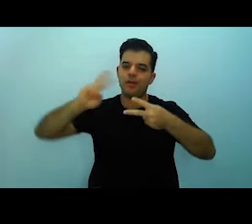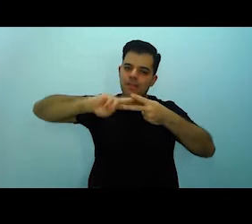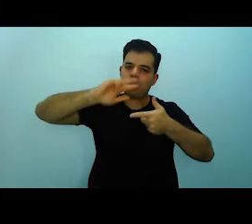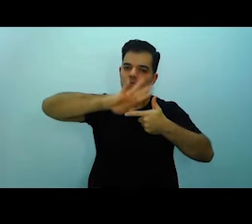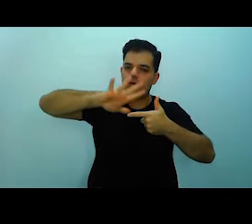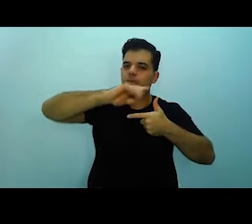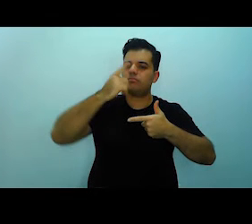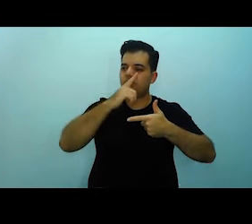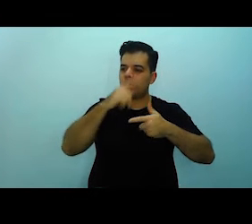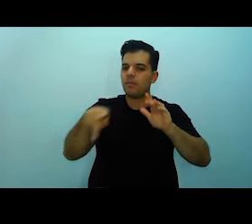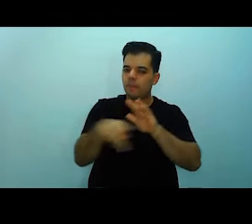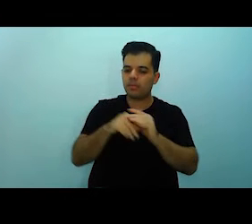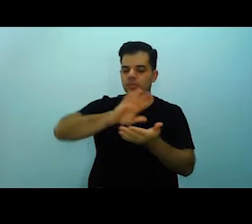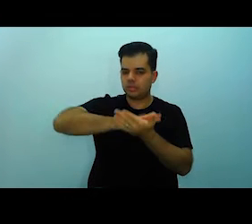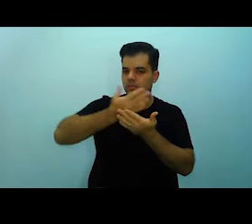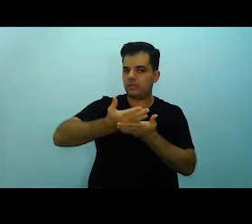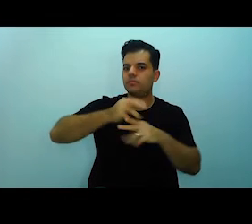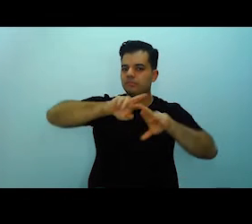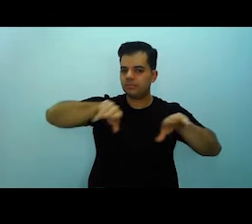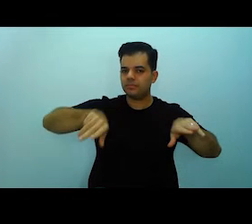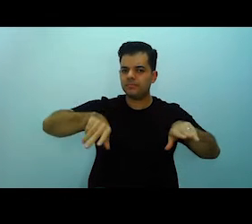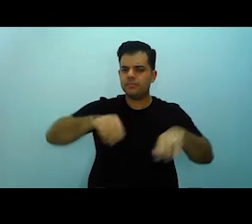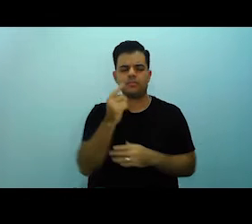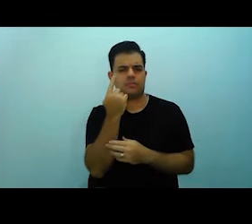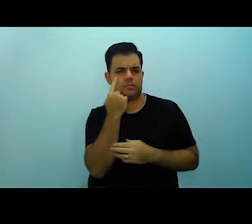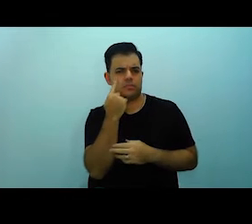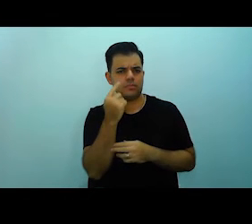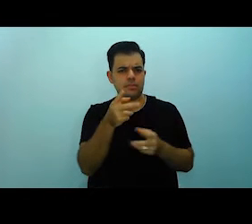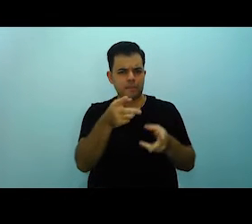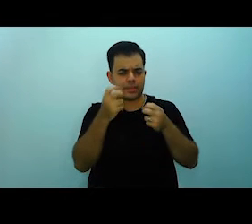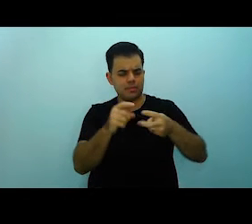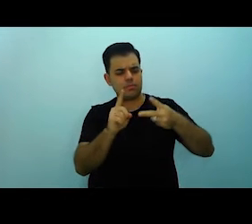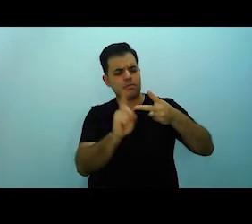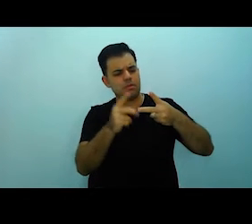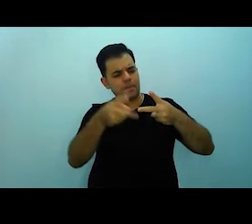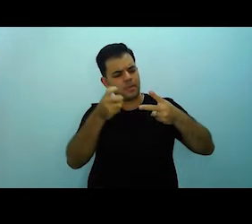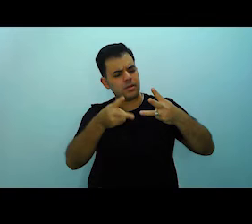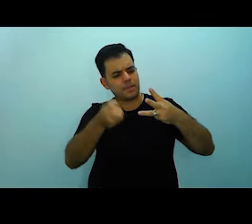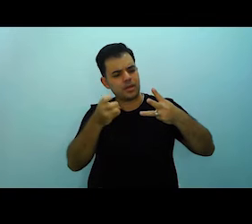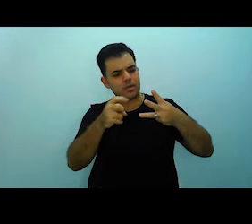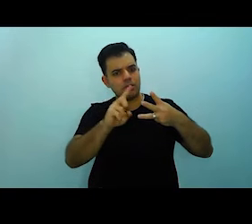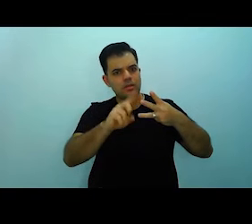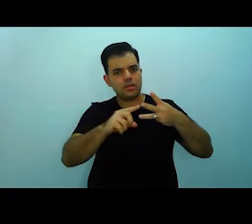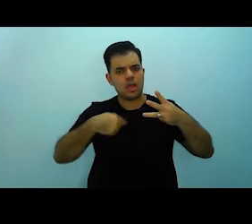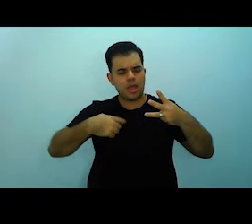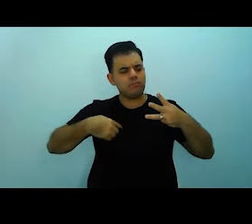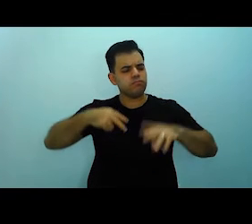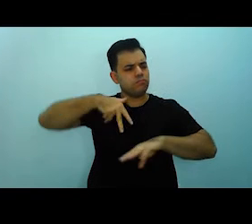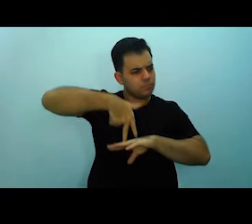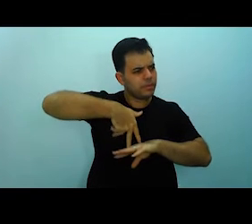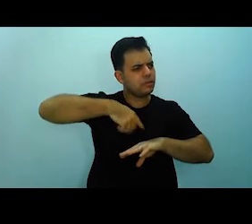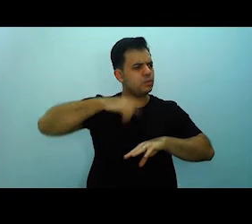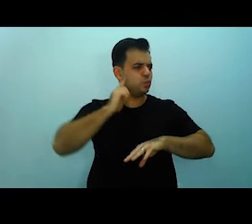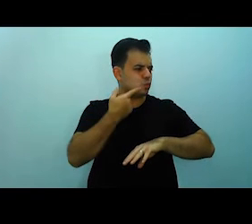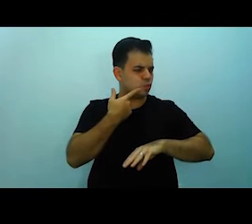esse tipo de serviço. Né? E quando a gente olha para essas duas últimas opções, que traz mais autonomia e dependência para o surdo, a